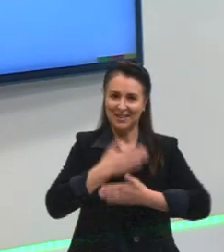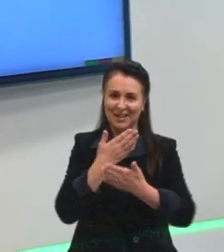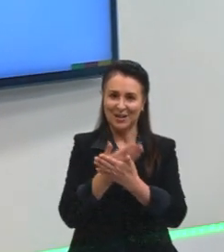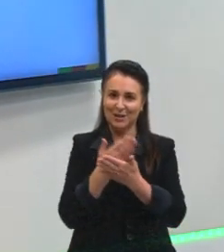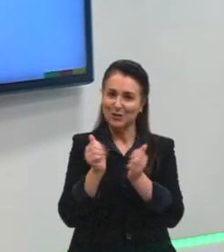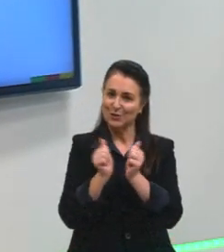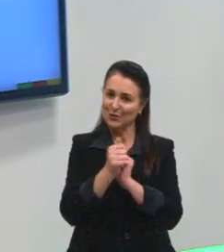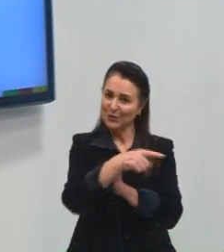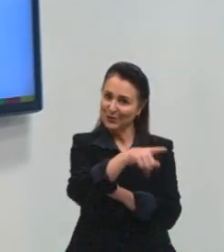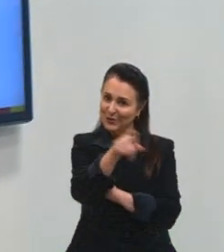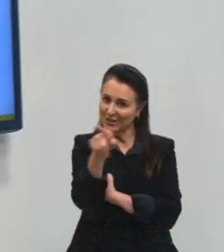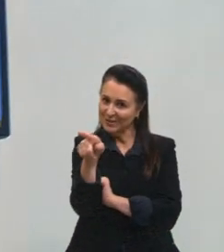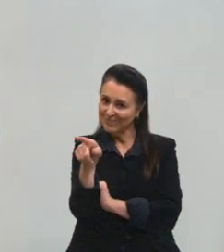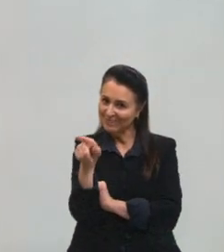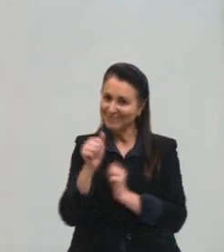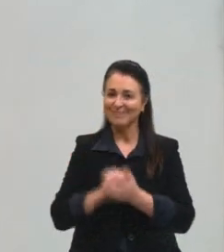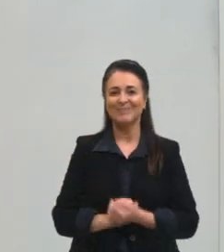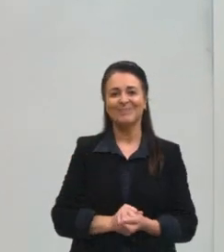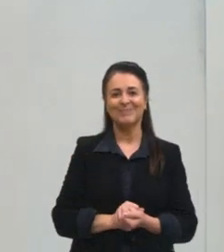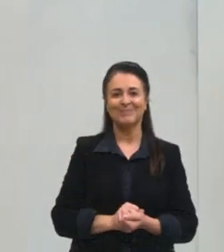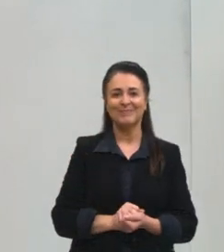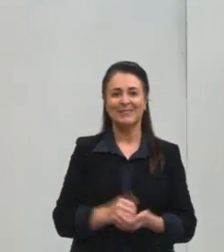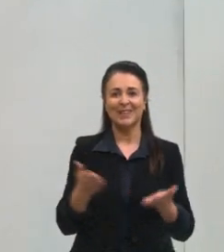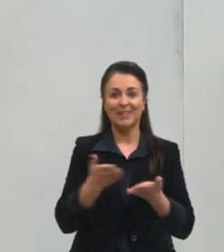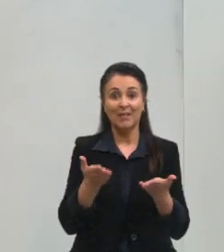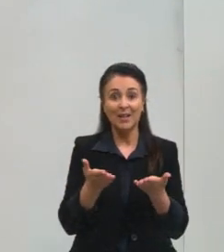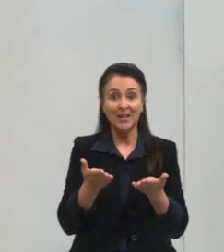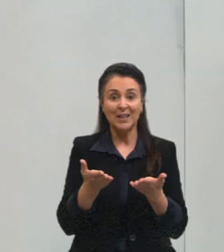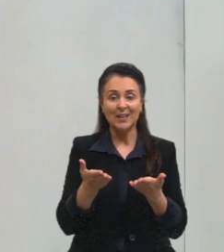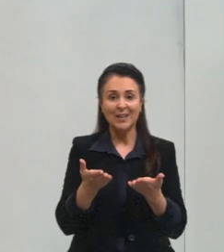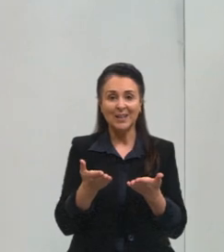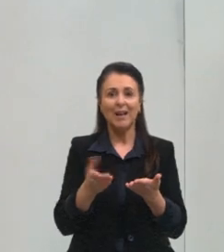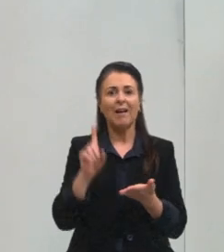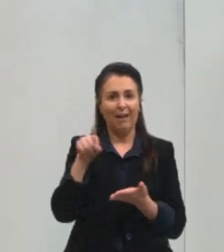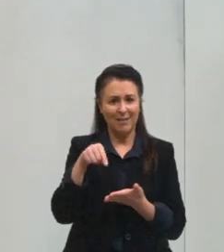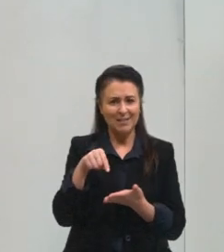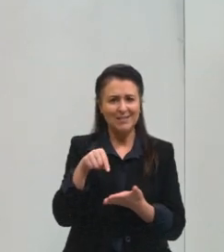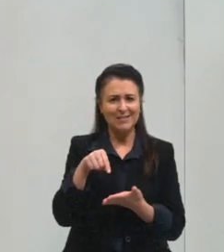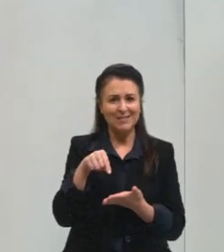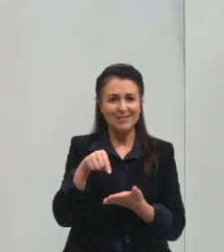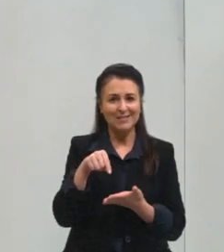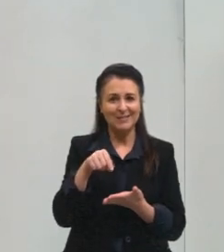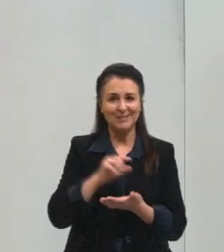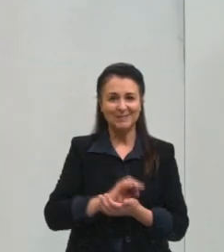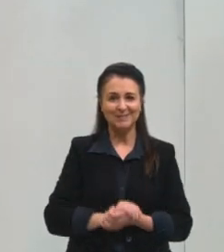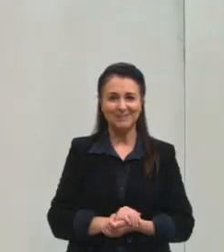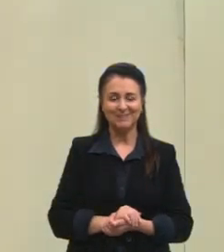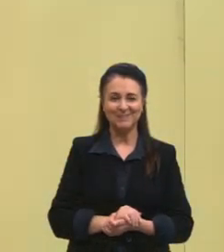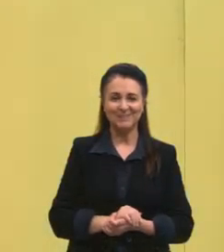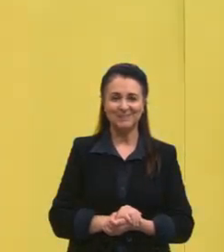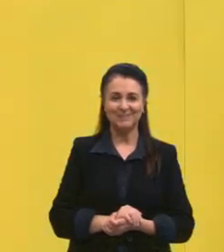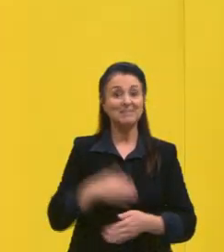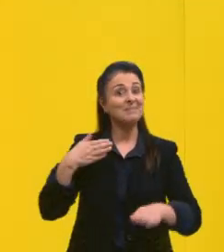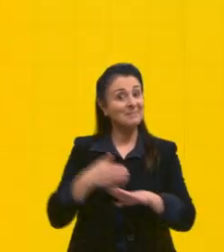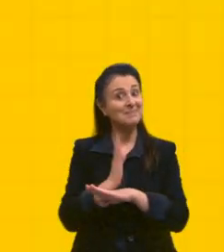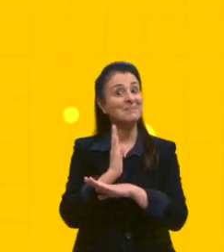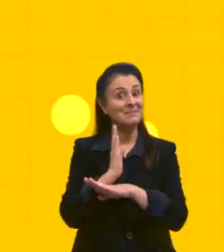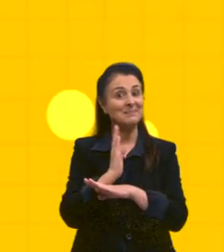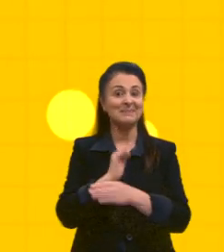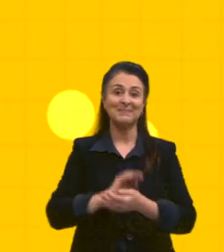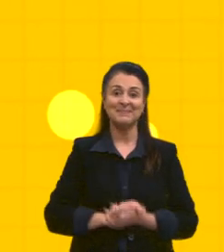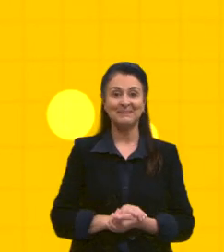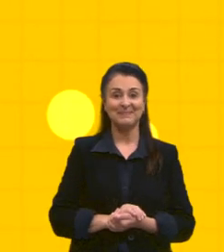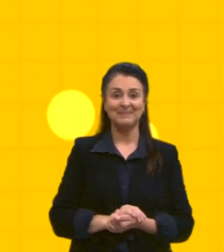vocês e deve ser é isso pessoal e partiu passar